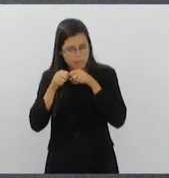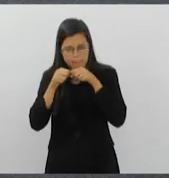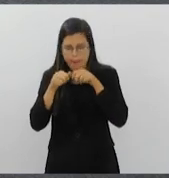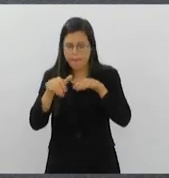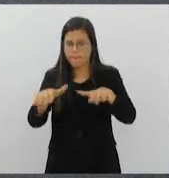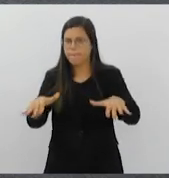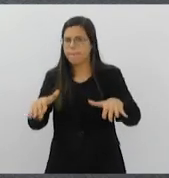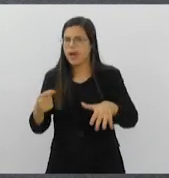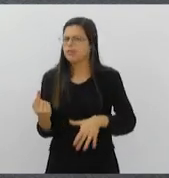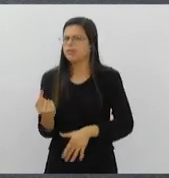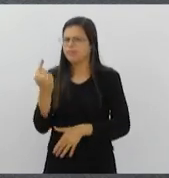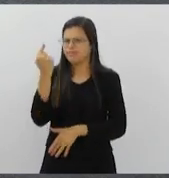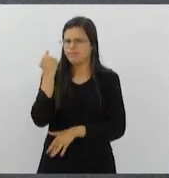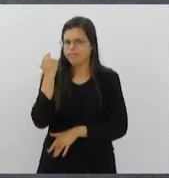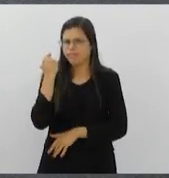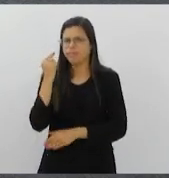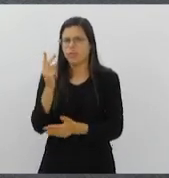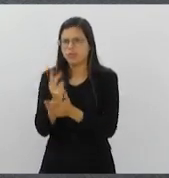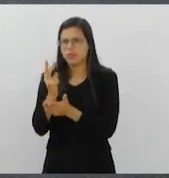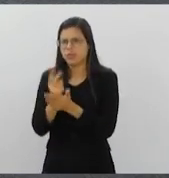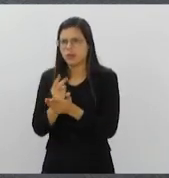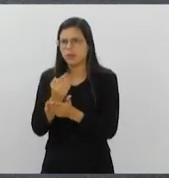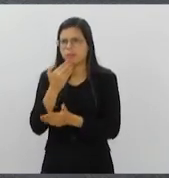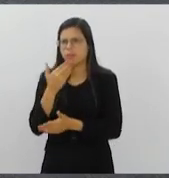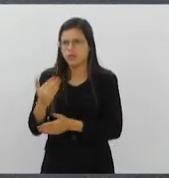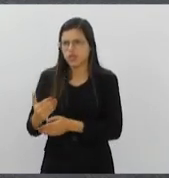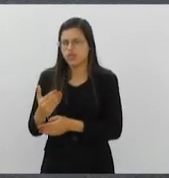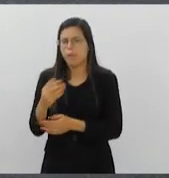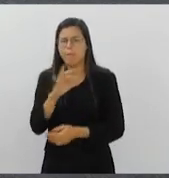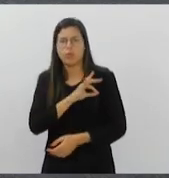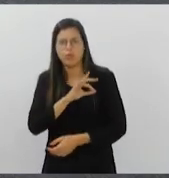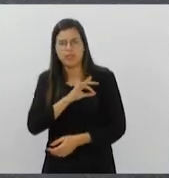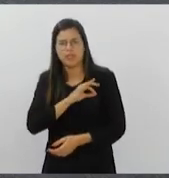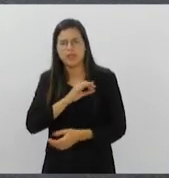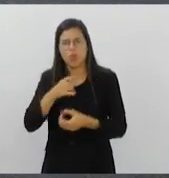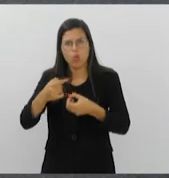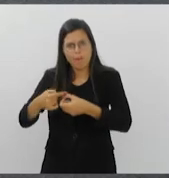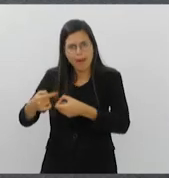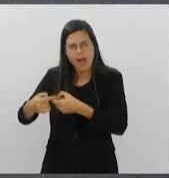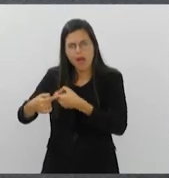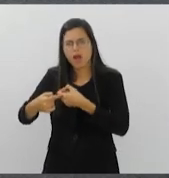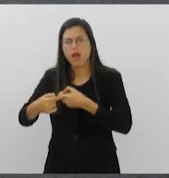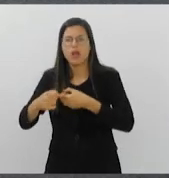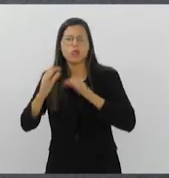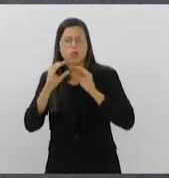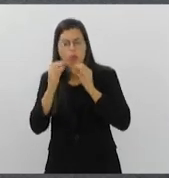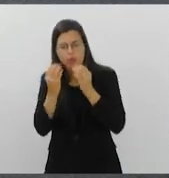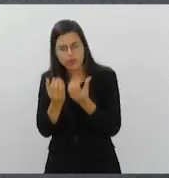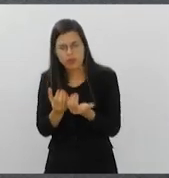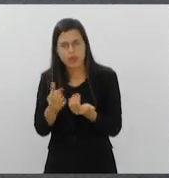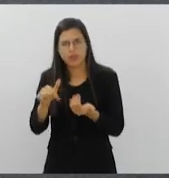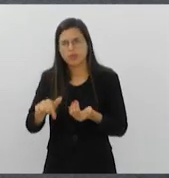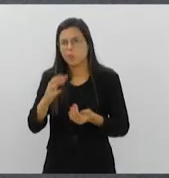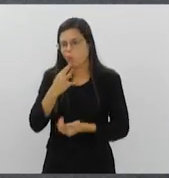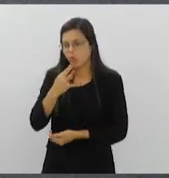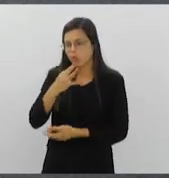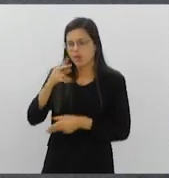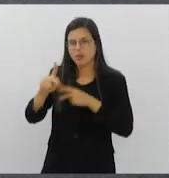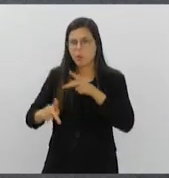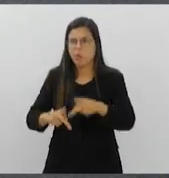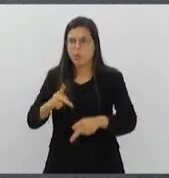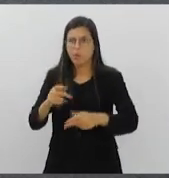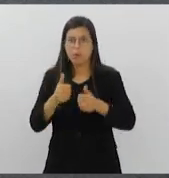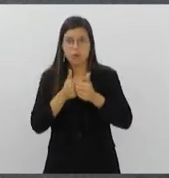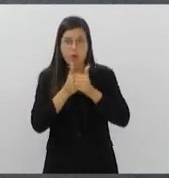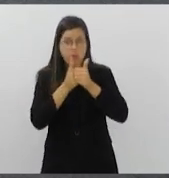sempre reivindicamos polícia de bairro, polícia comunitária, polícia que conhece os moradores. Eu acompanho esse